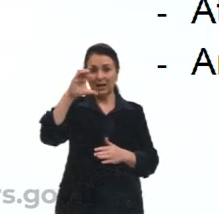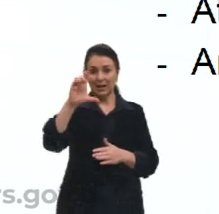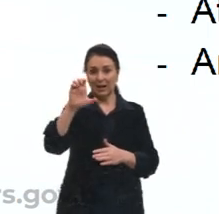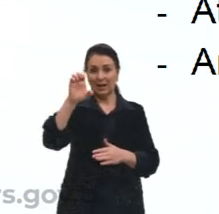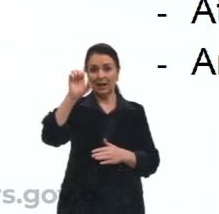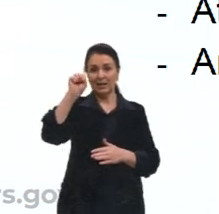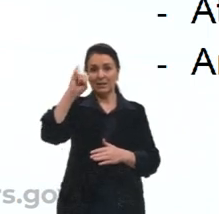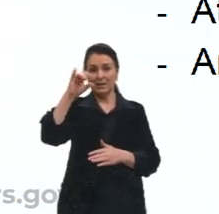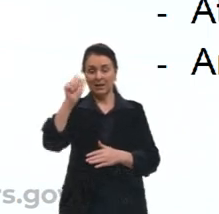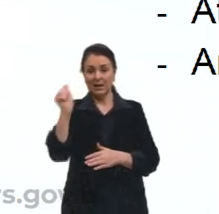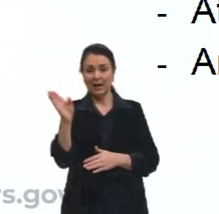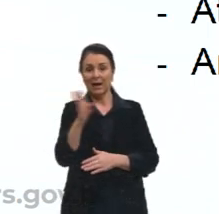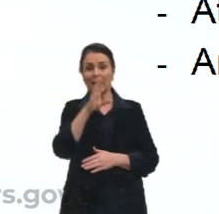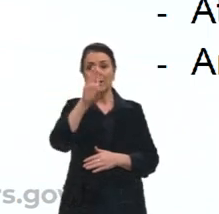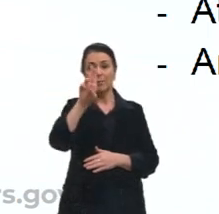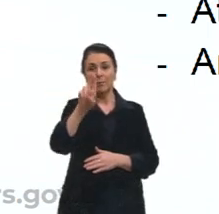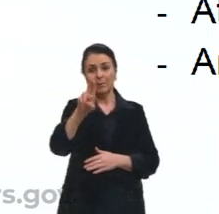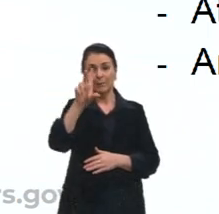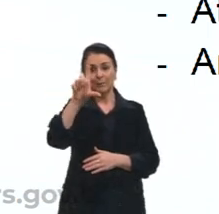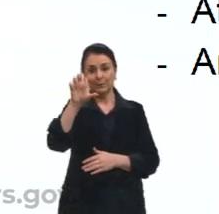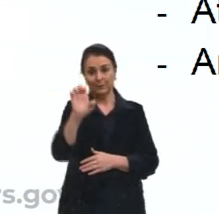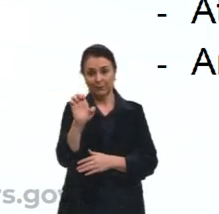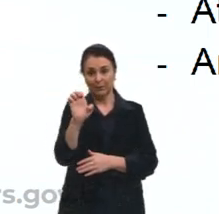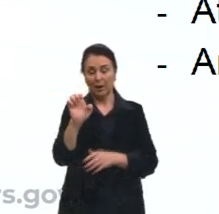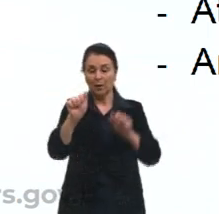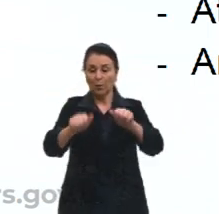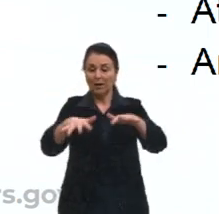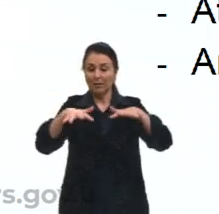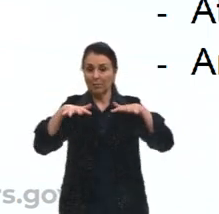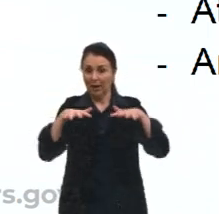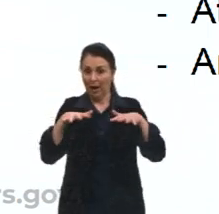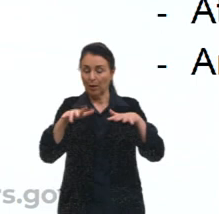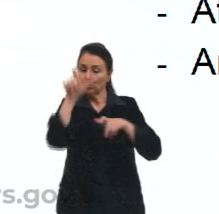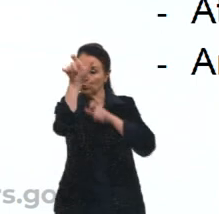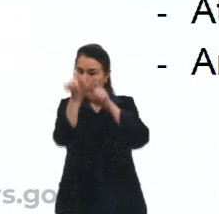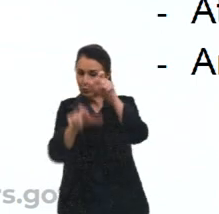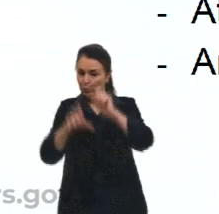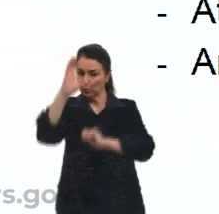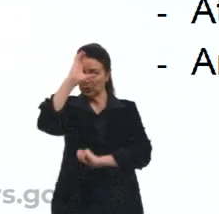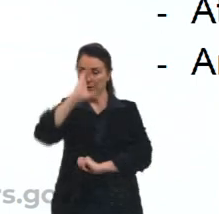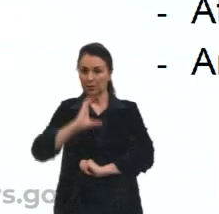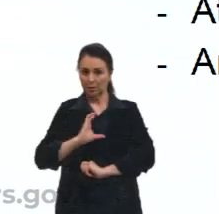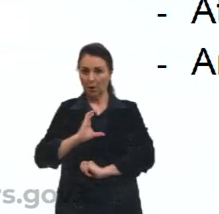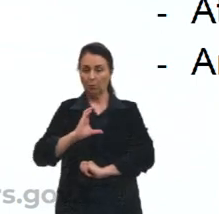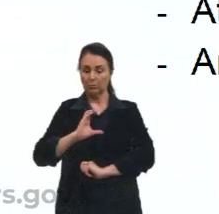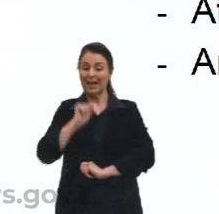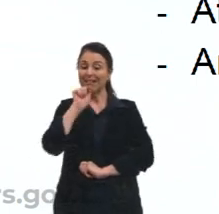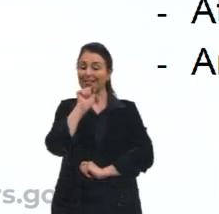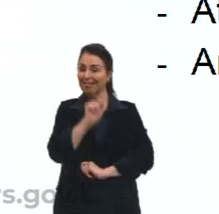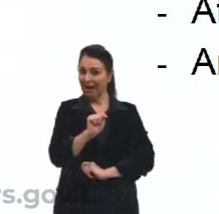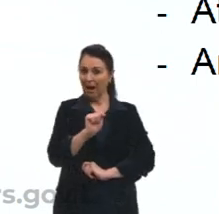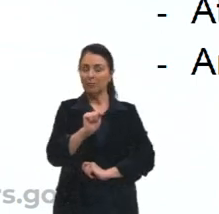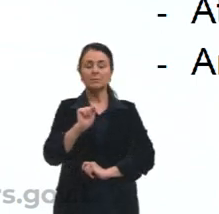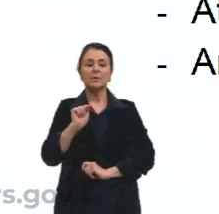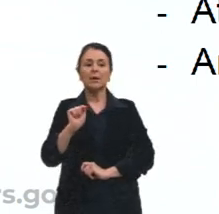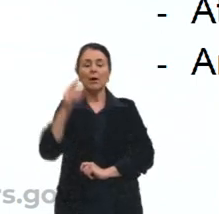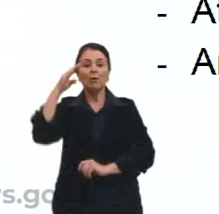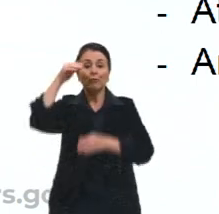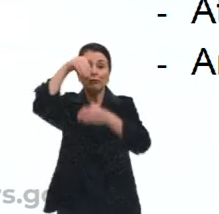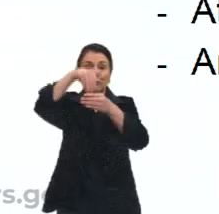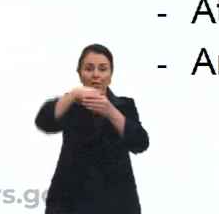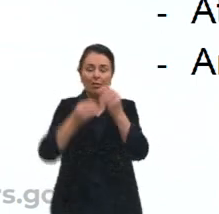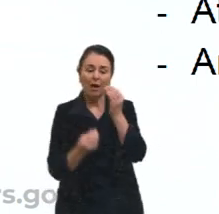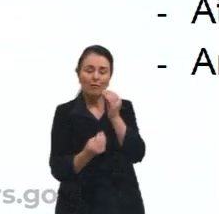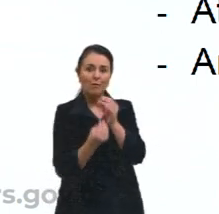assembleias de cidadãos de tomar vão essas decisões e que votavam é que criavam um inglês